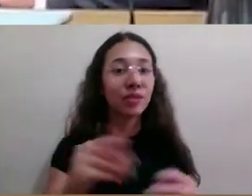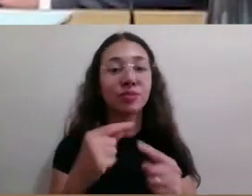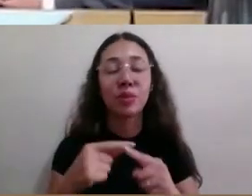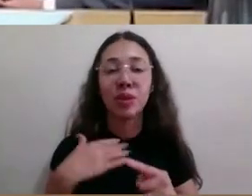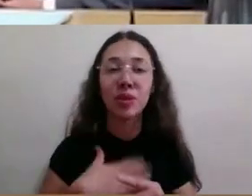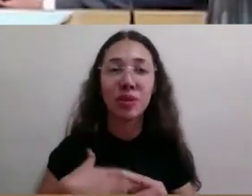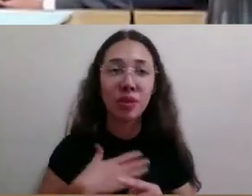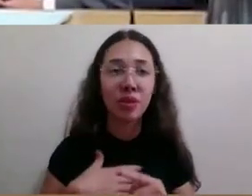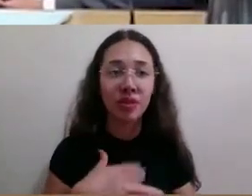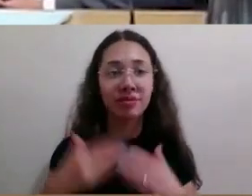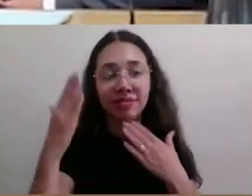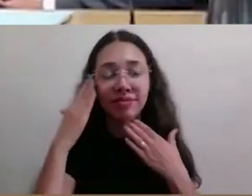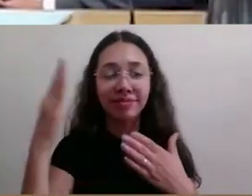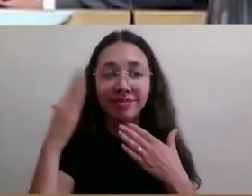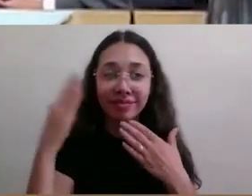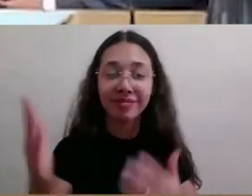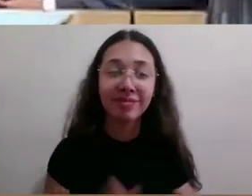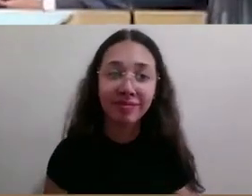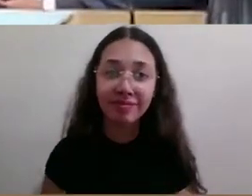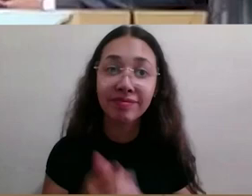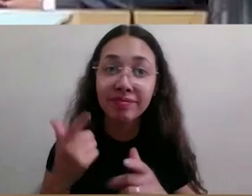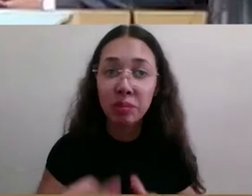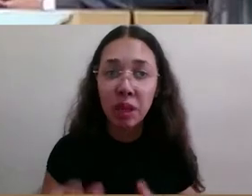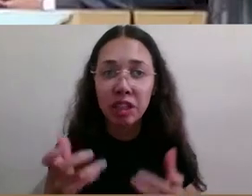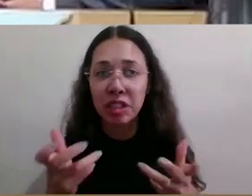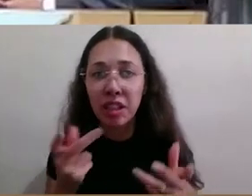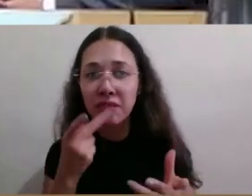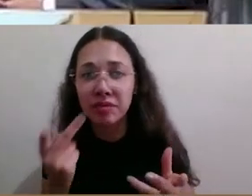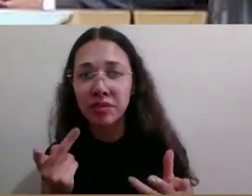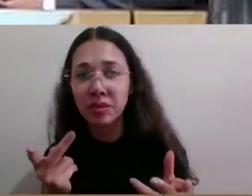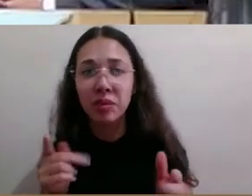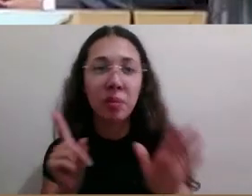quer fazer alguma colocação, uma pergunta,